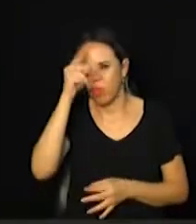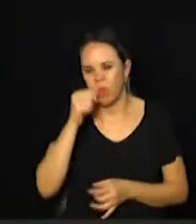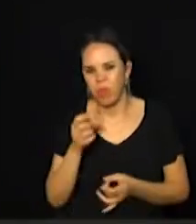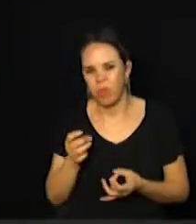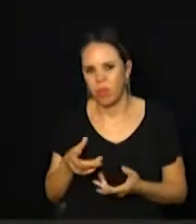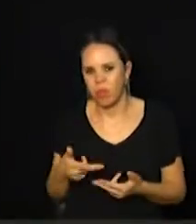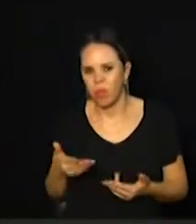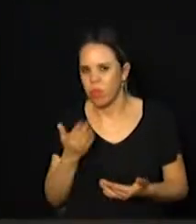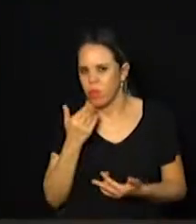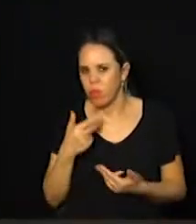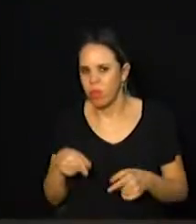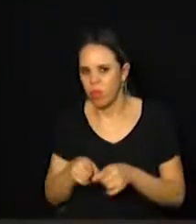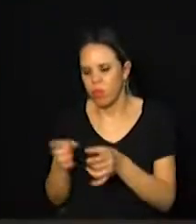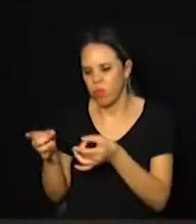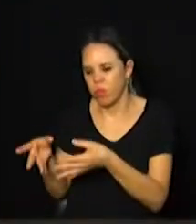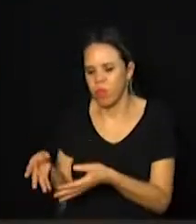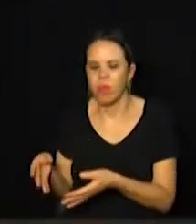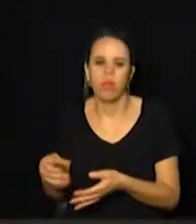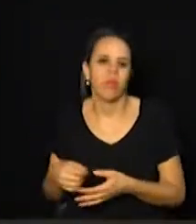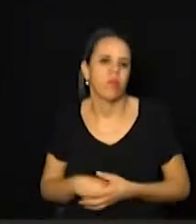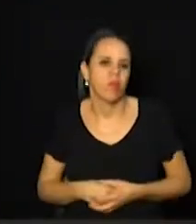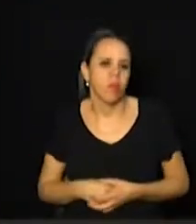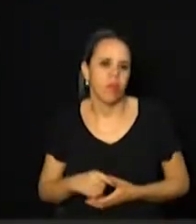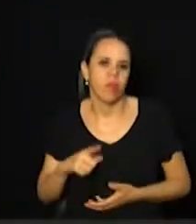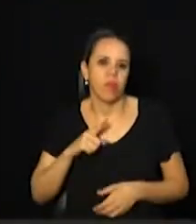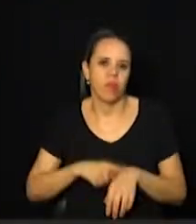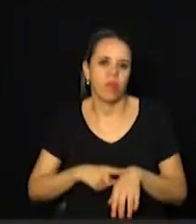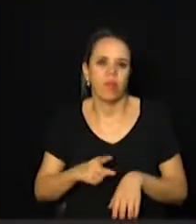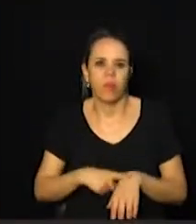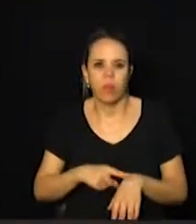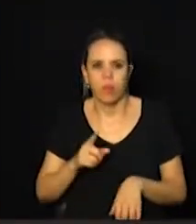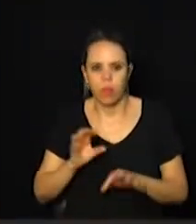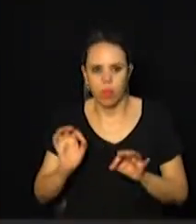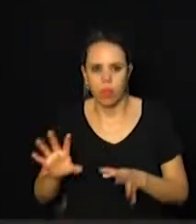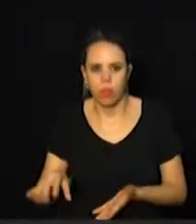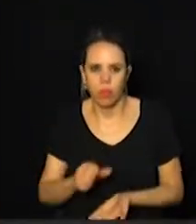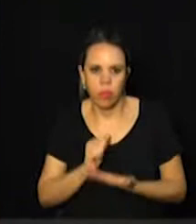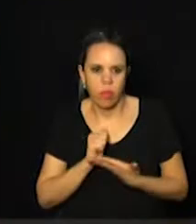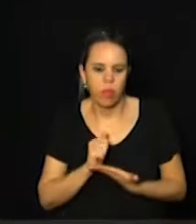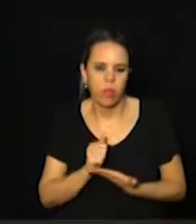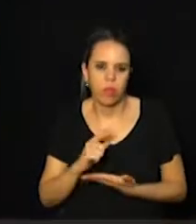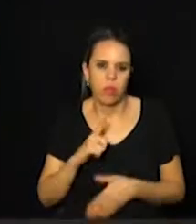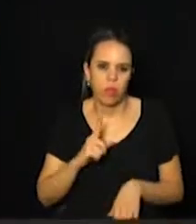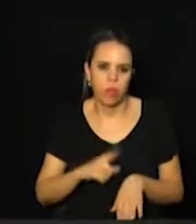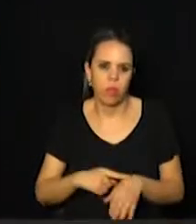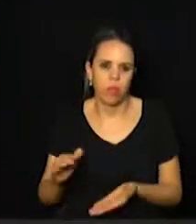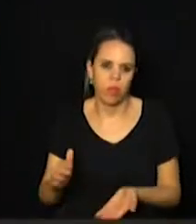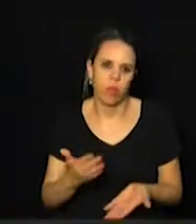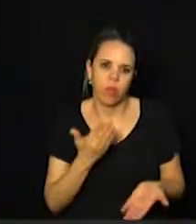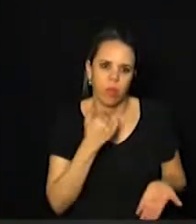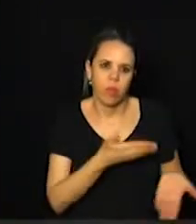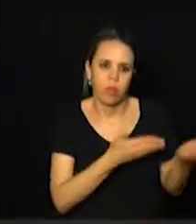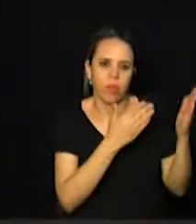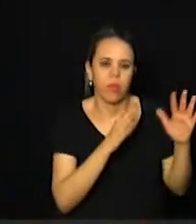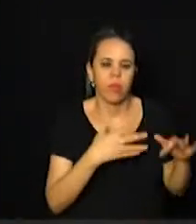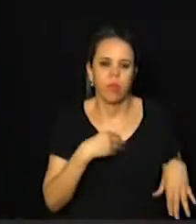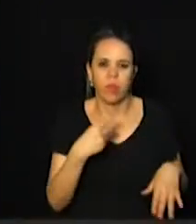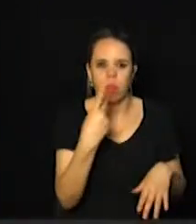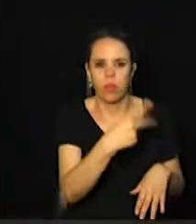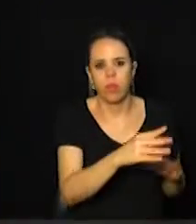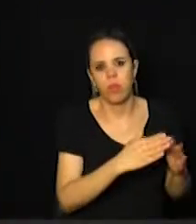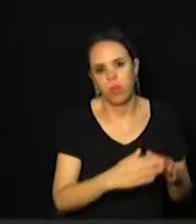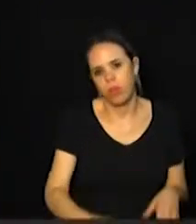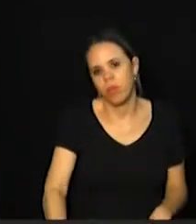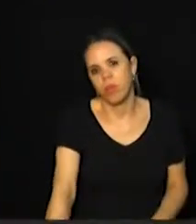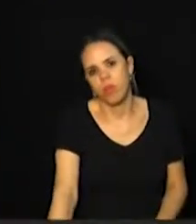resto de comida que são jogados lá e tem hora para você pegar você tem hora para você pegar para alimentar seus filhos